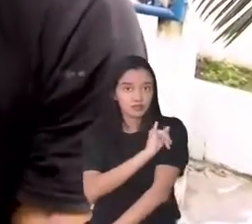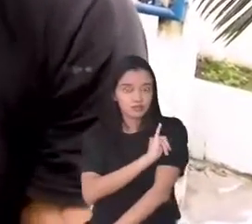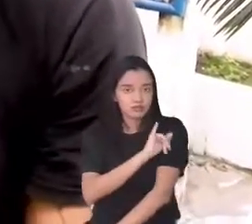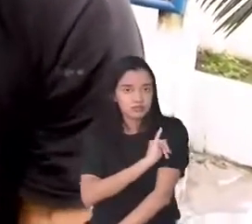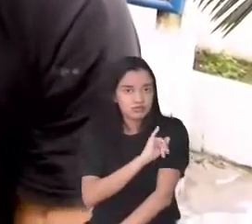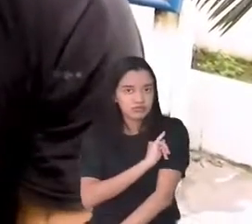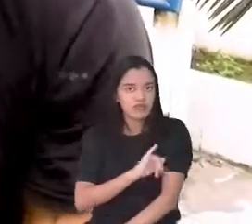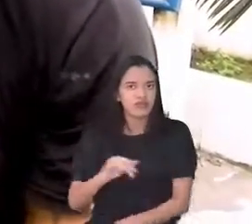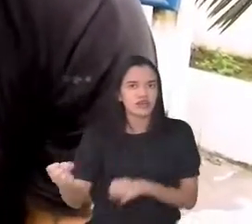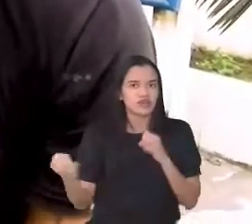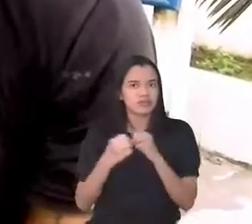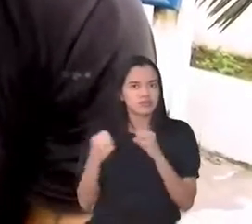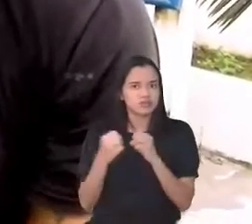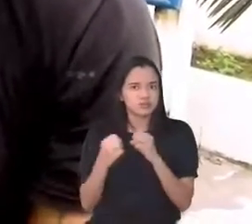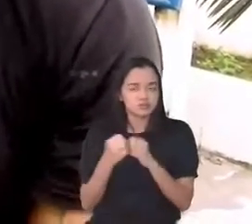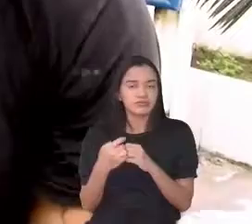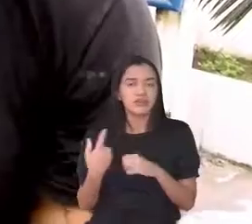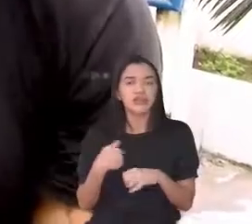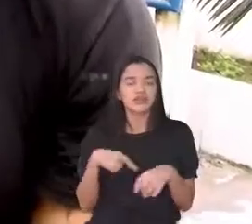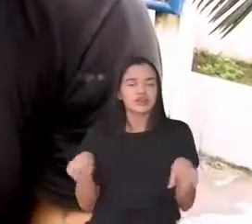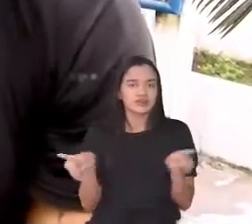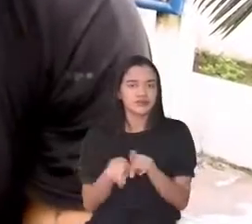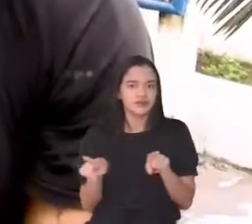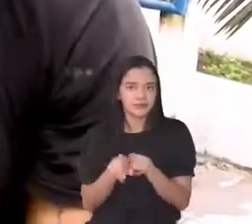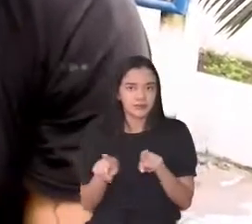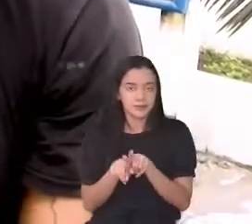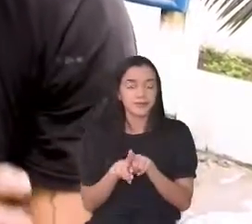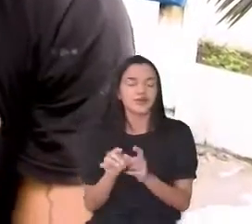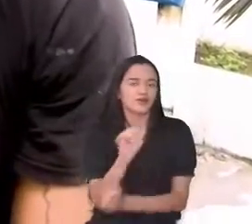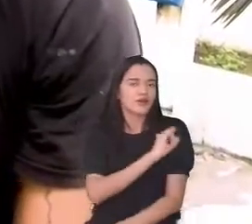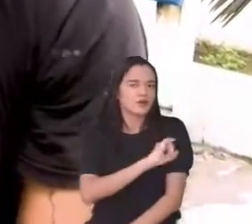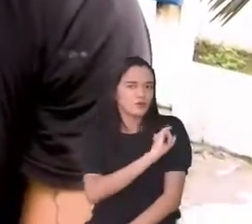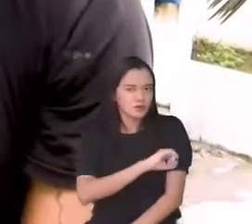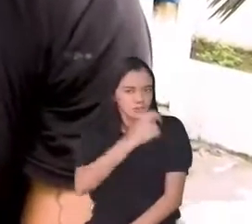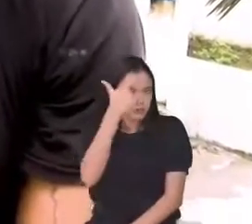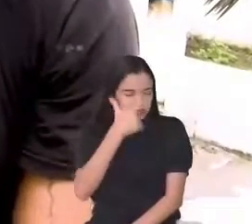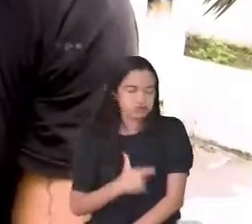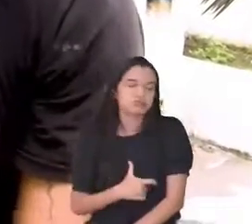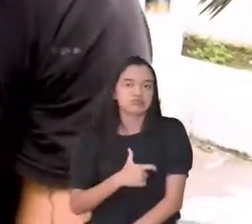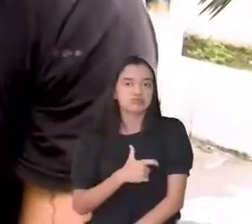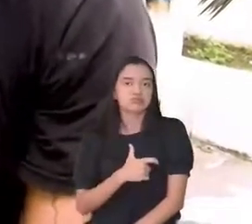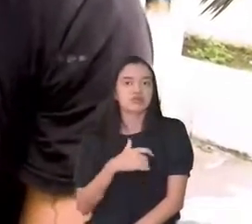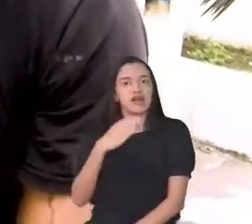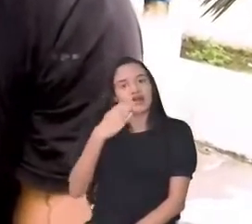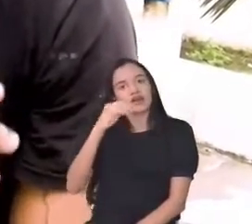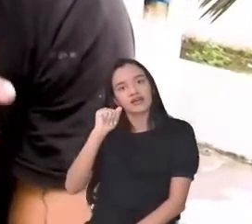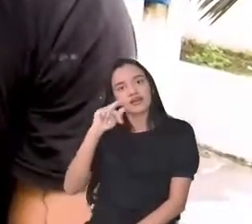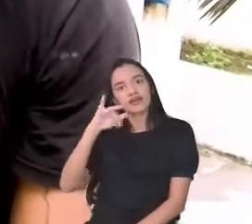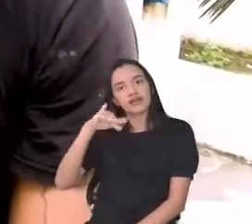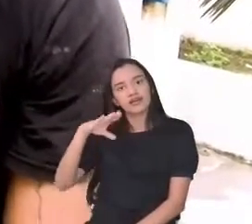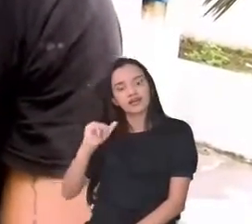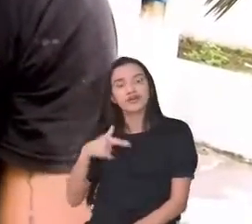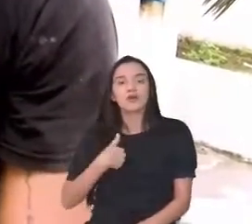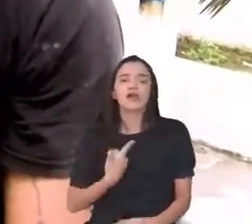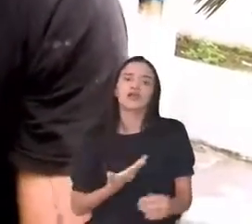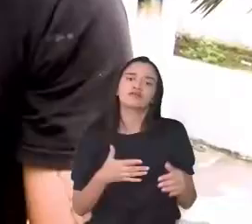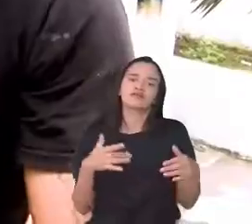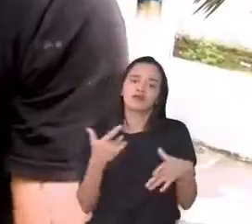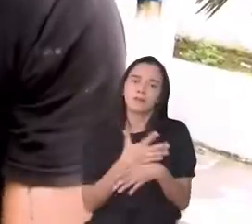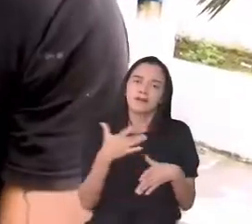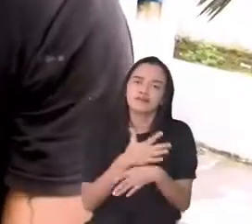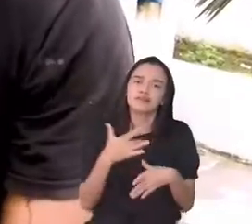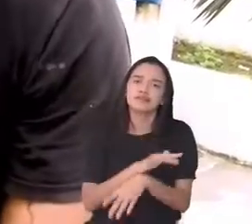estava próximo. E eu também, carioca que sou, andando ali pela perimetral, pelos lugares ali na minha adolescência, na